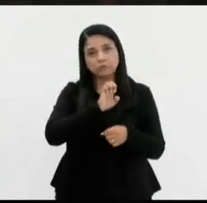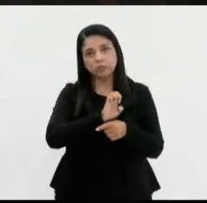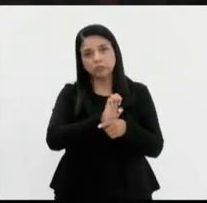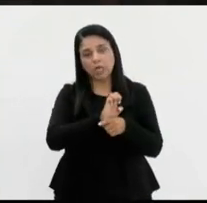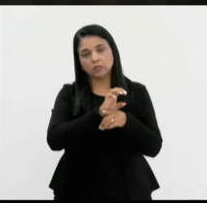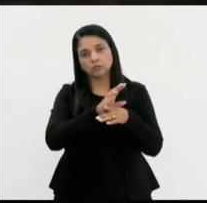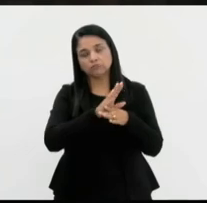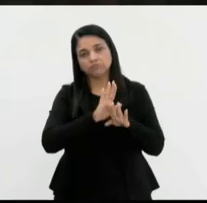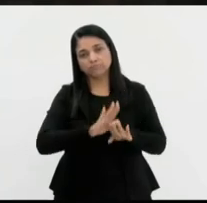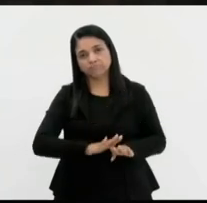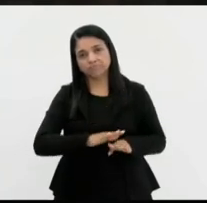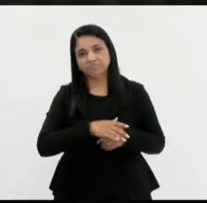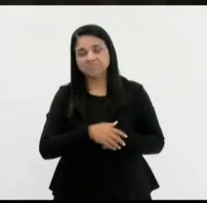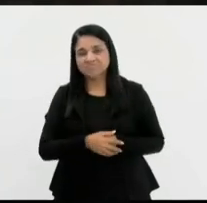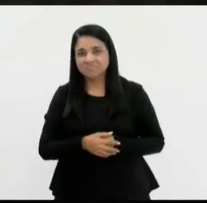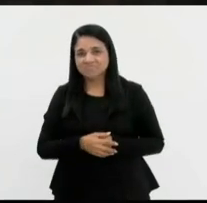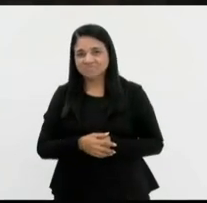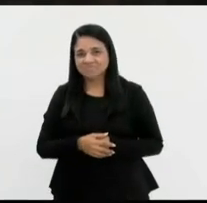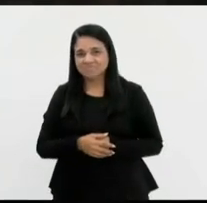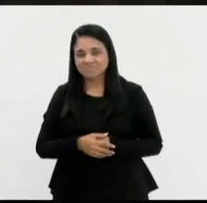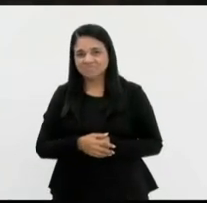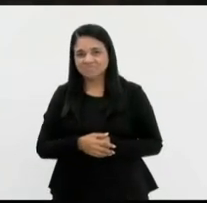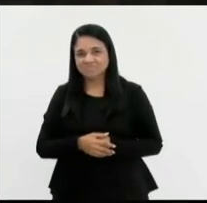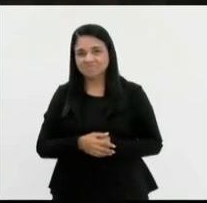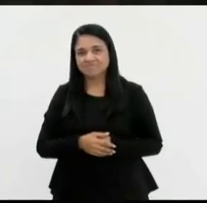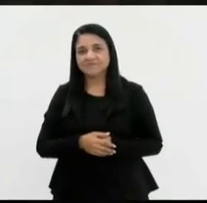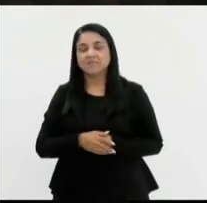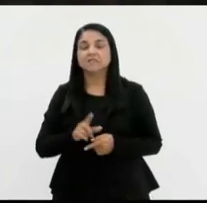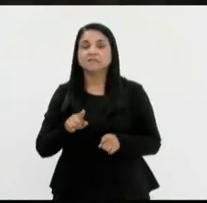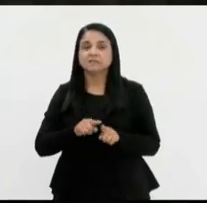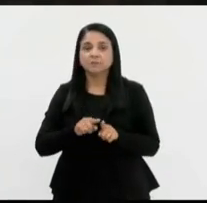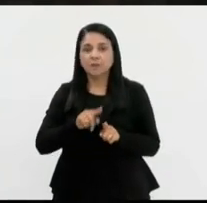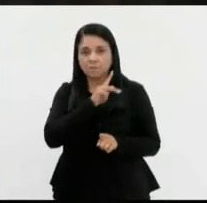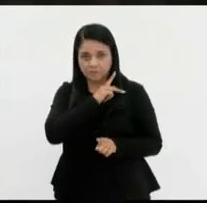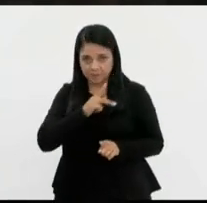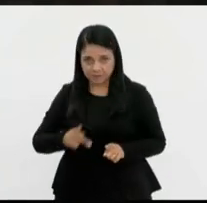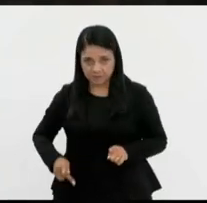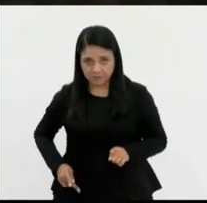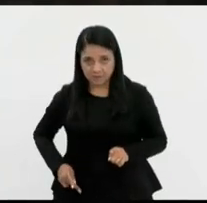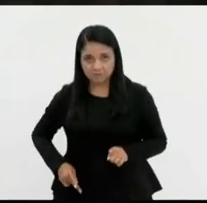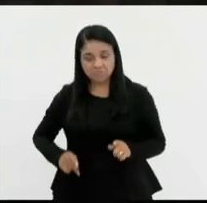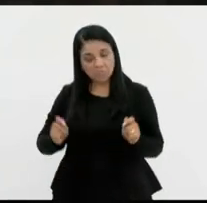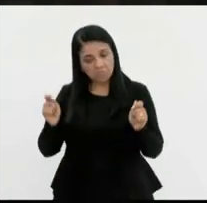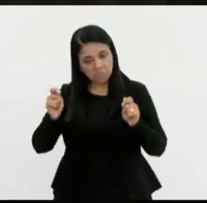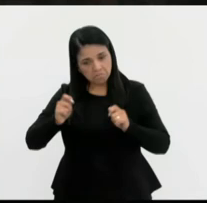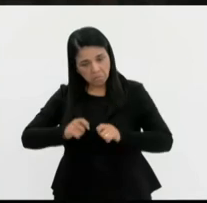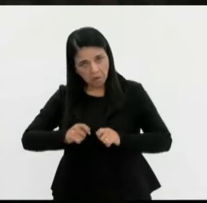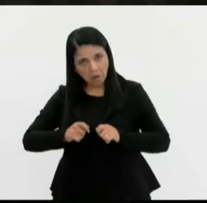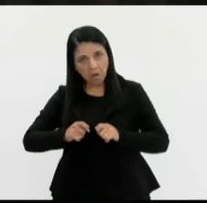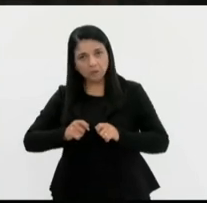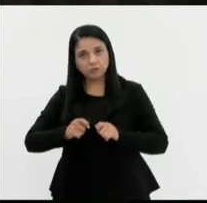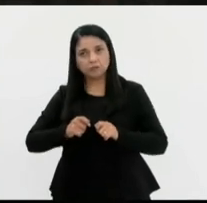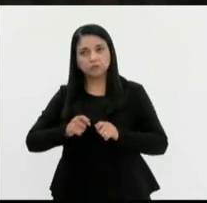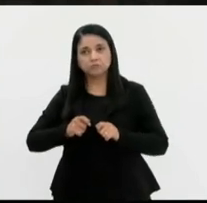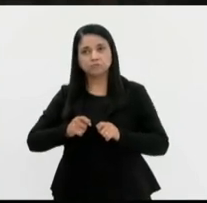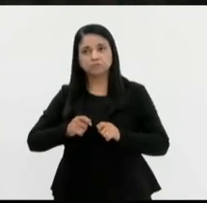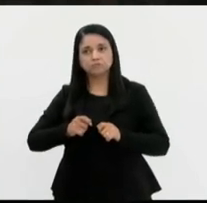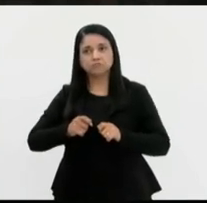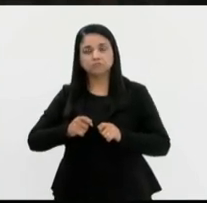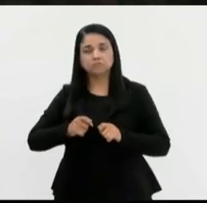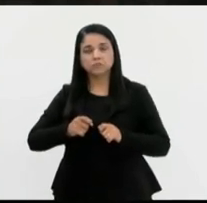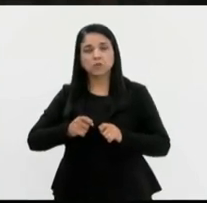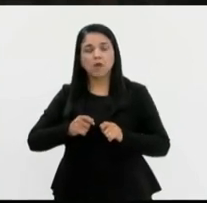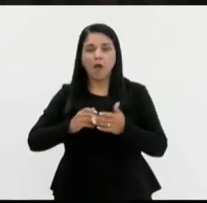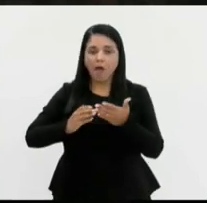Retornam Além disso senhor presidente a gente pode avançar aprovando outros